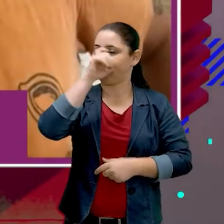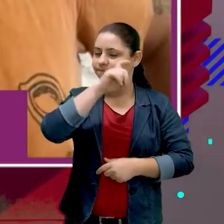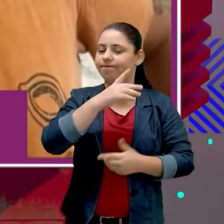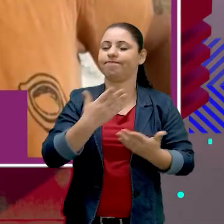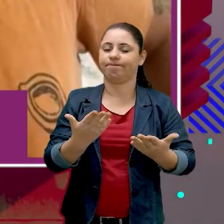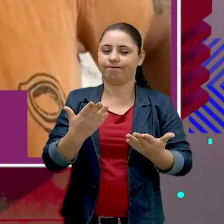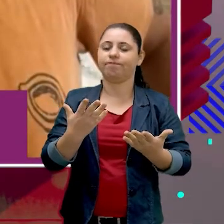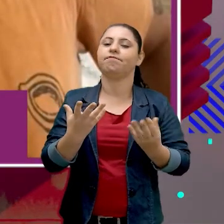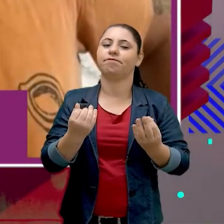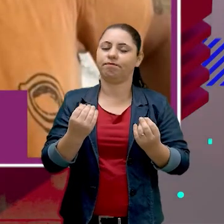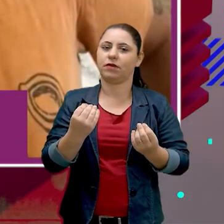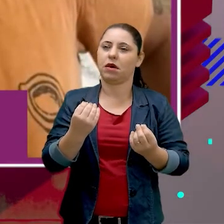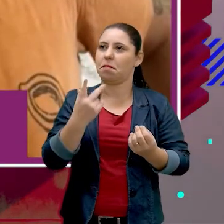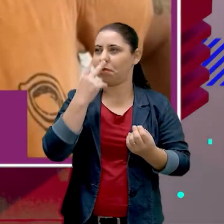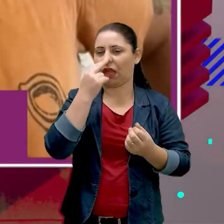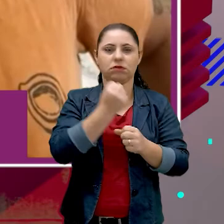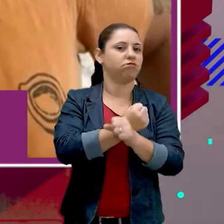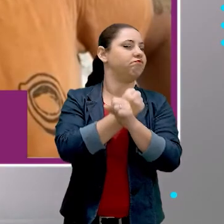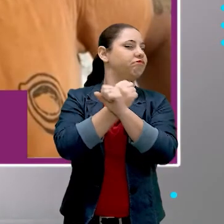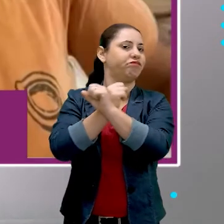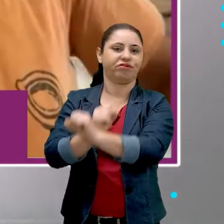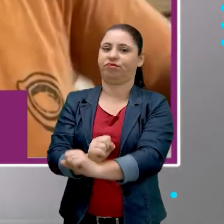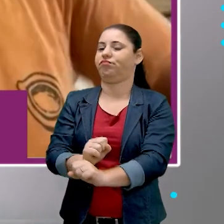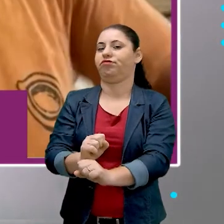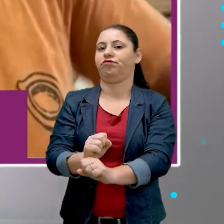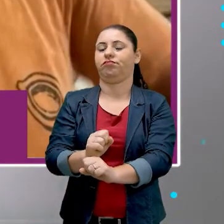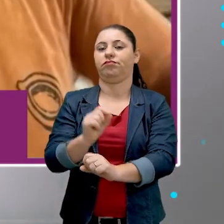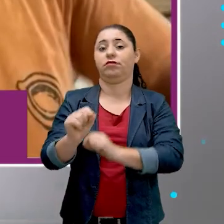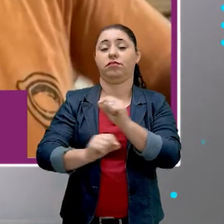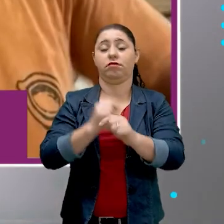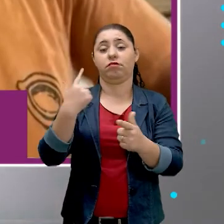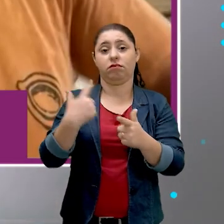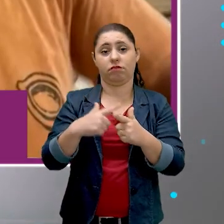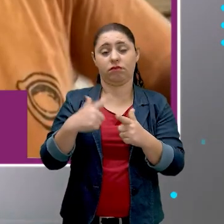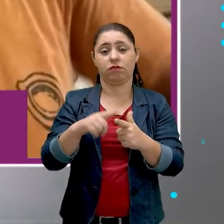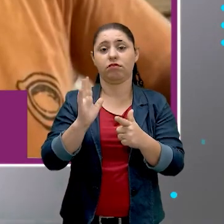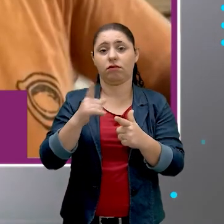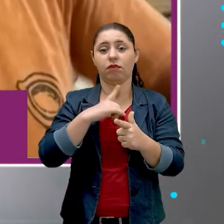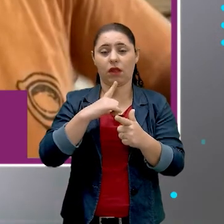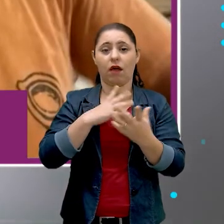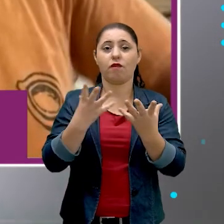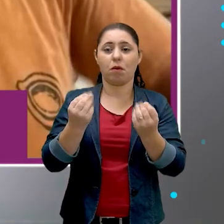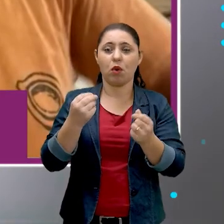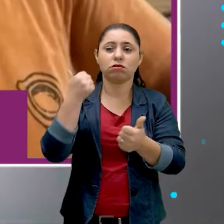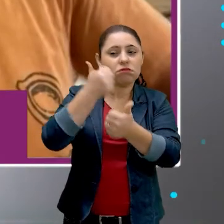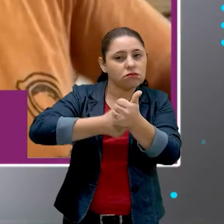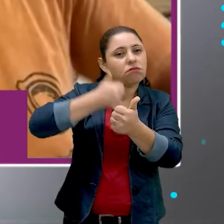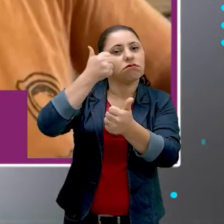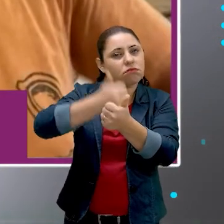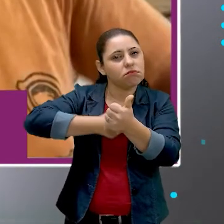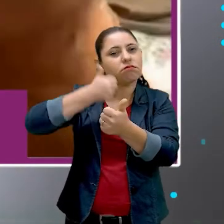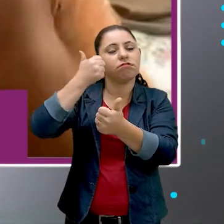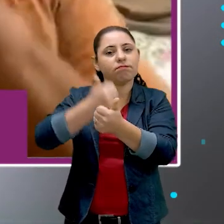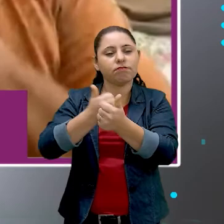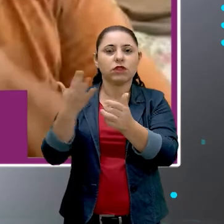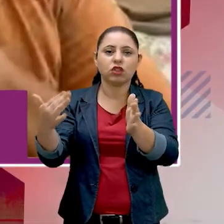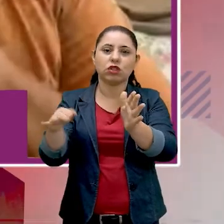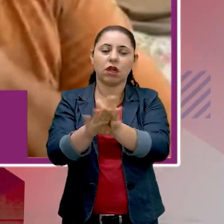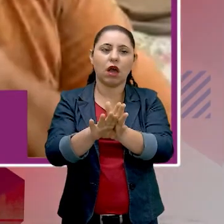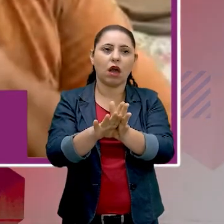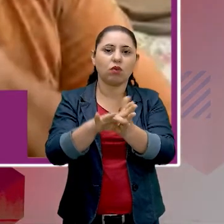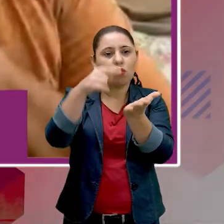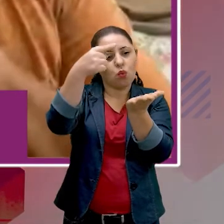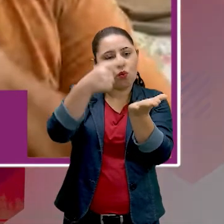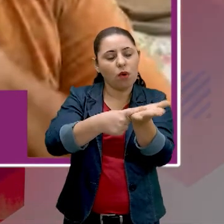Dificilmente. Dificilmente. Muito impossível hoje. Haja vista que já houve várias tentativas, né, dos caras chegarem a um consenso,